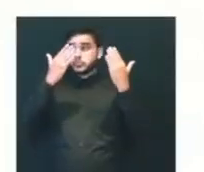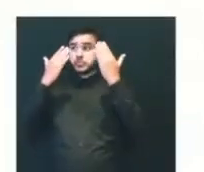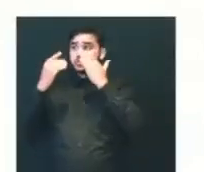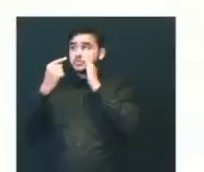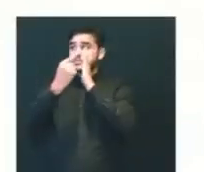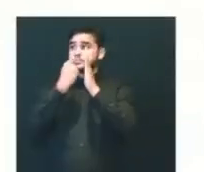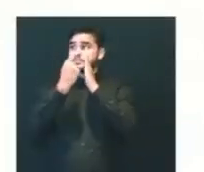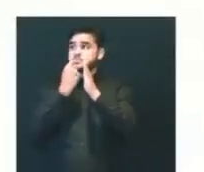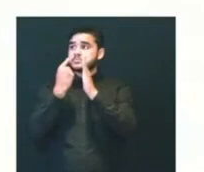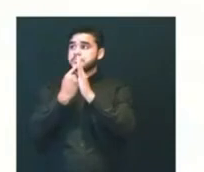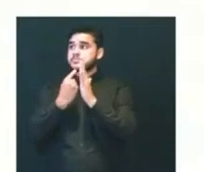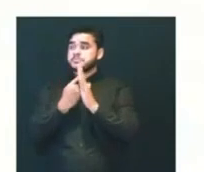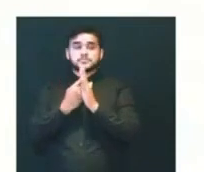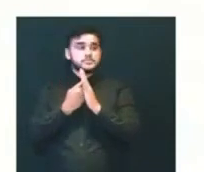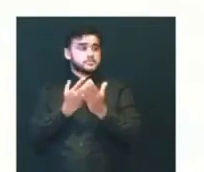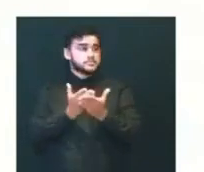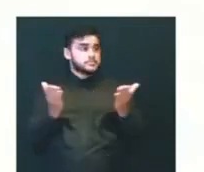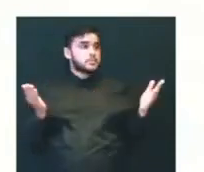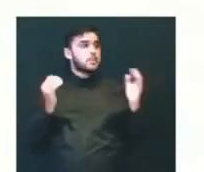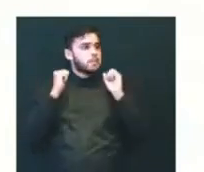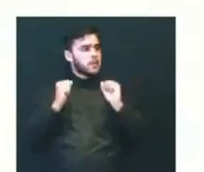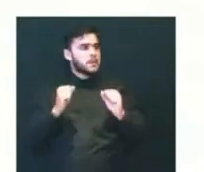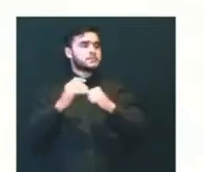quiser perguntar alguma coisa, pode ficar à vontade.